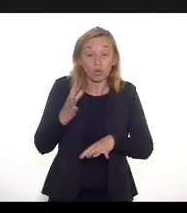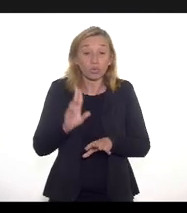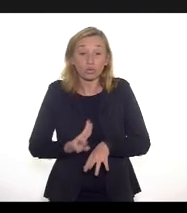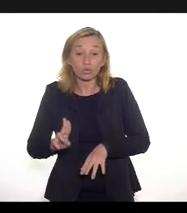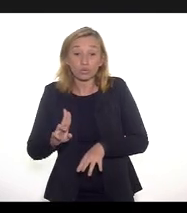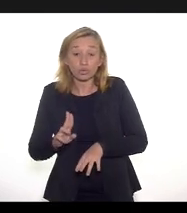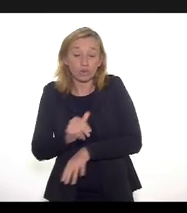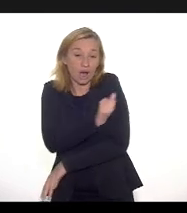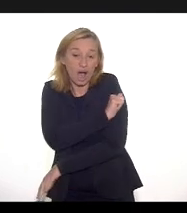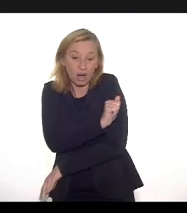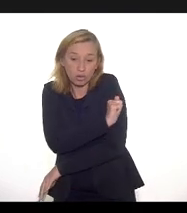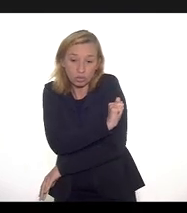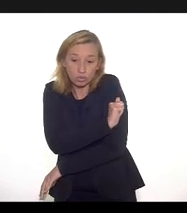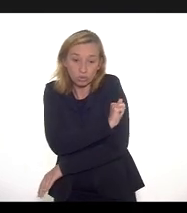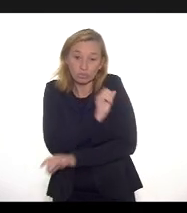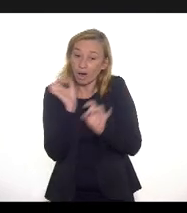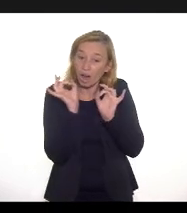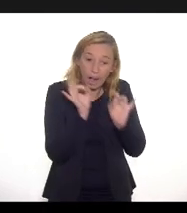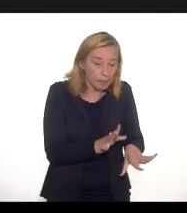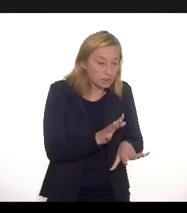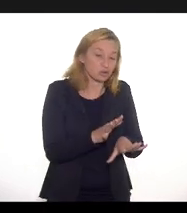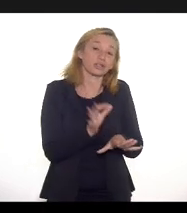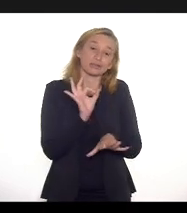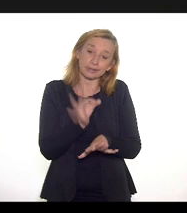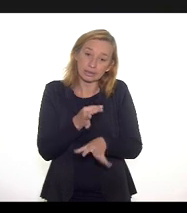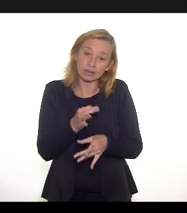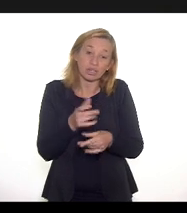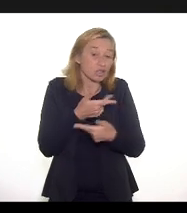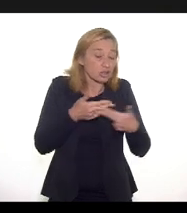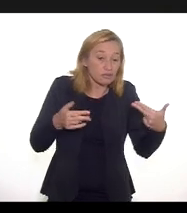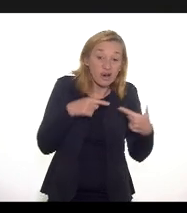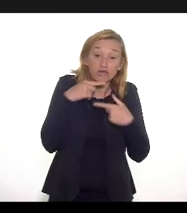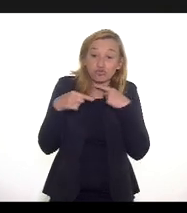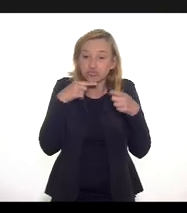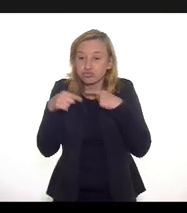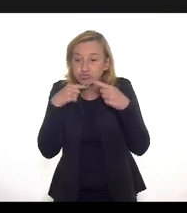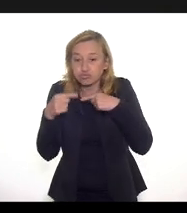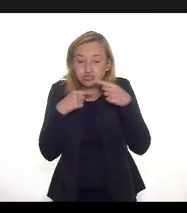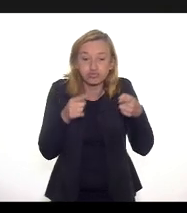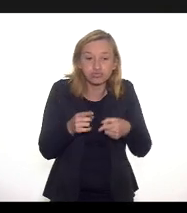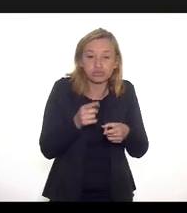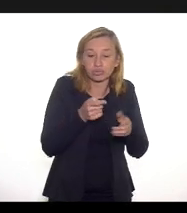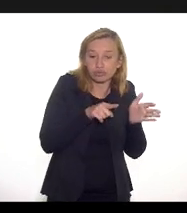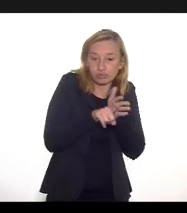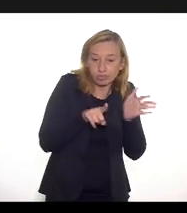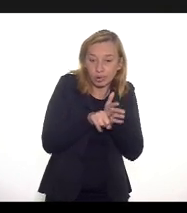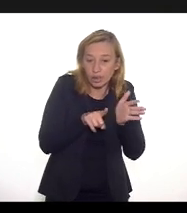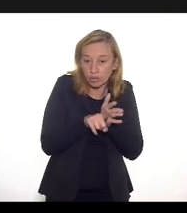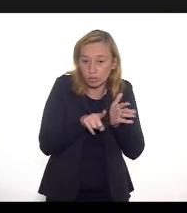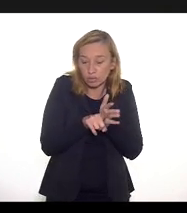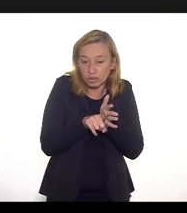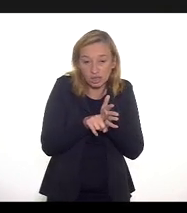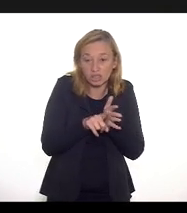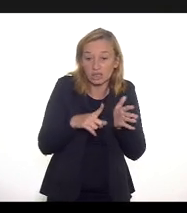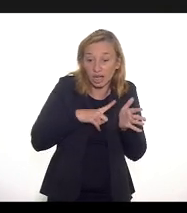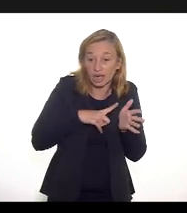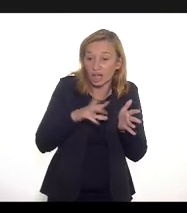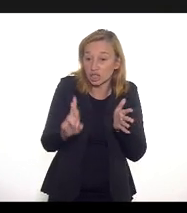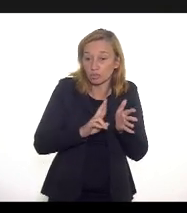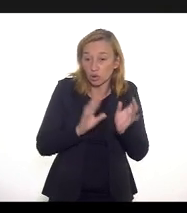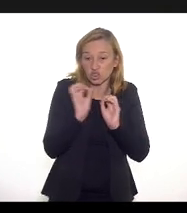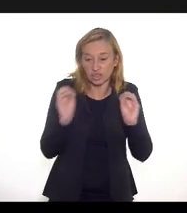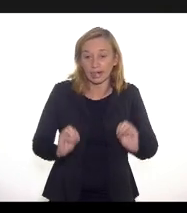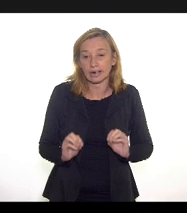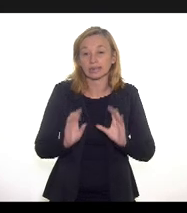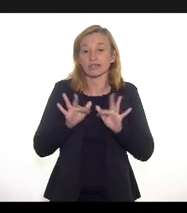estão praticamente abandonados, porque são várias dúvidas e poucas respostas. Enfim, boa